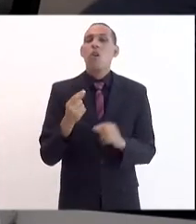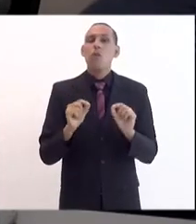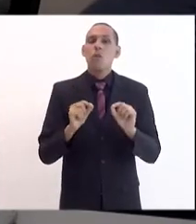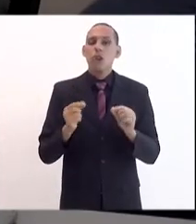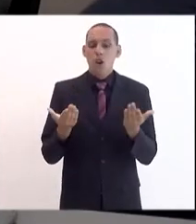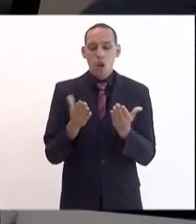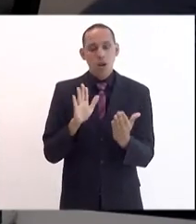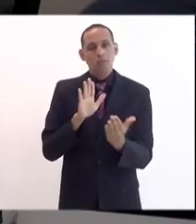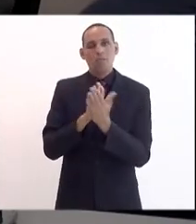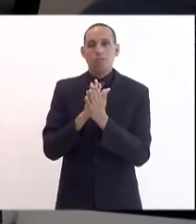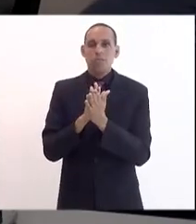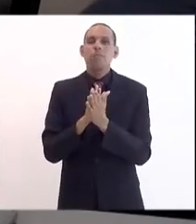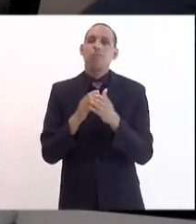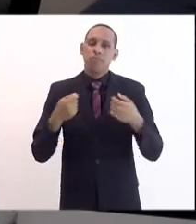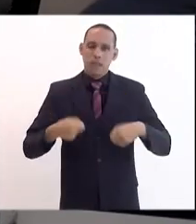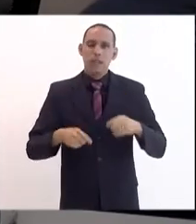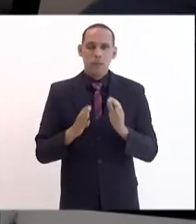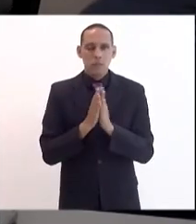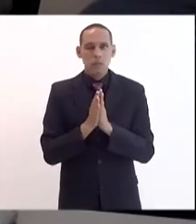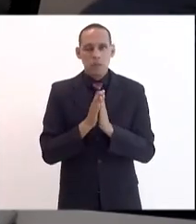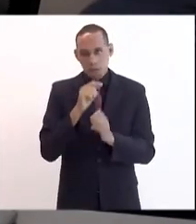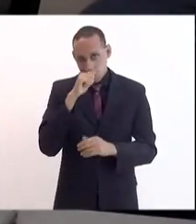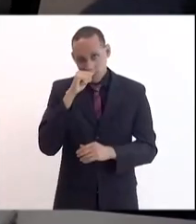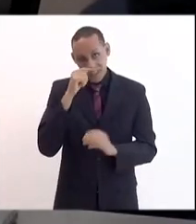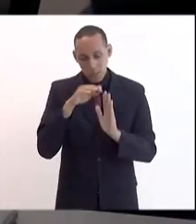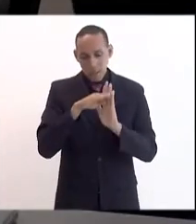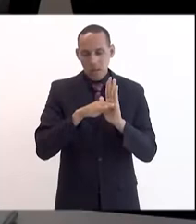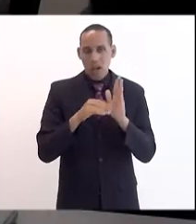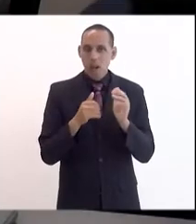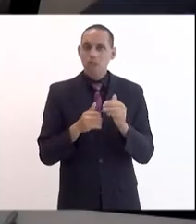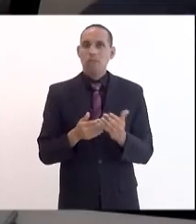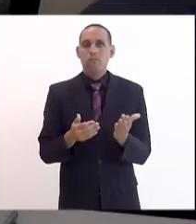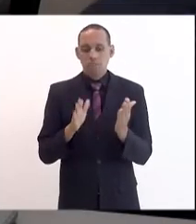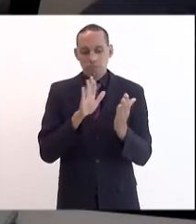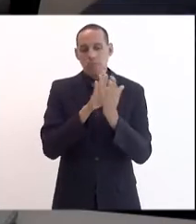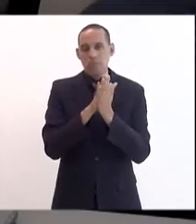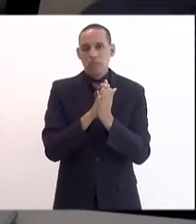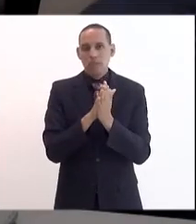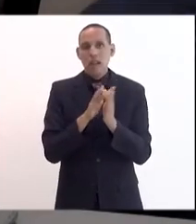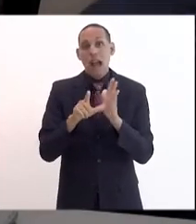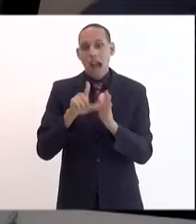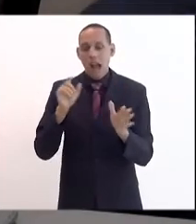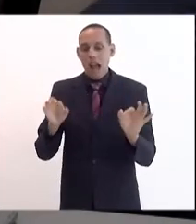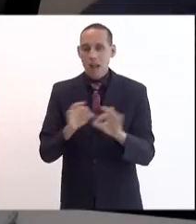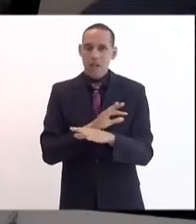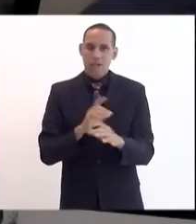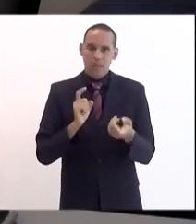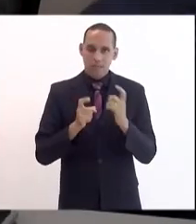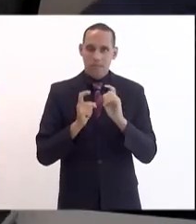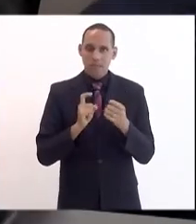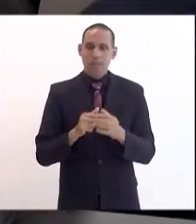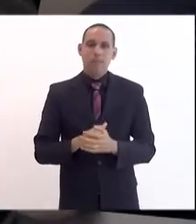de hoje. 68. É o 68. Podemos continuar a pauta, mas para enfrentá-lo antes de terminar a sessão de hoje.